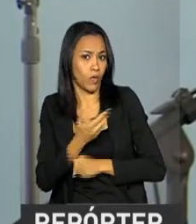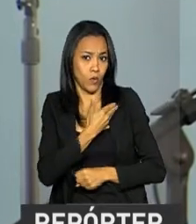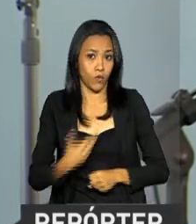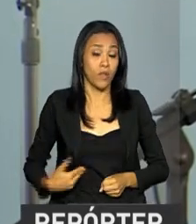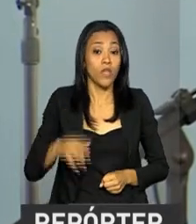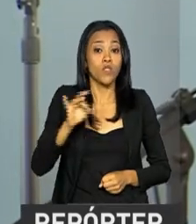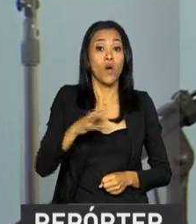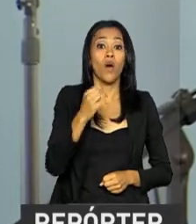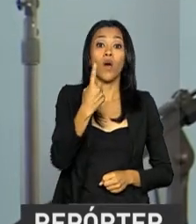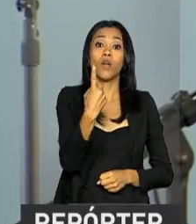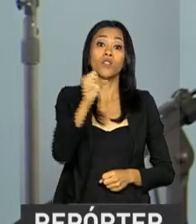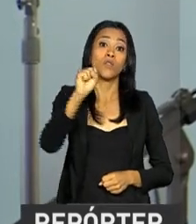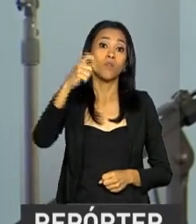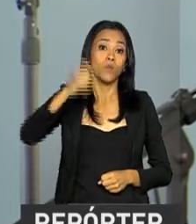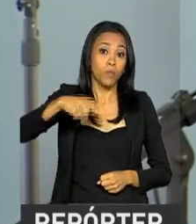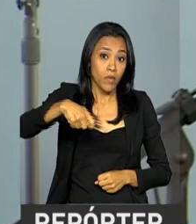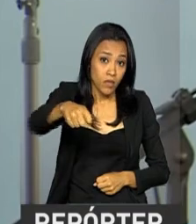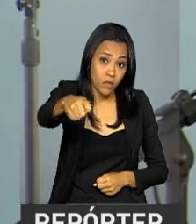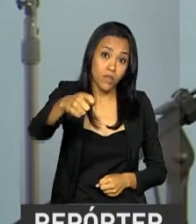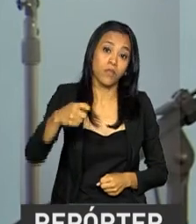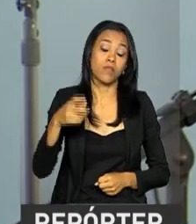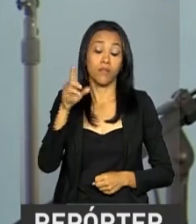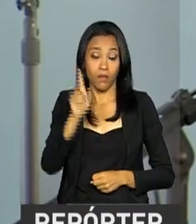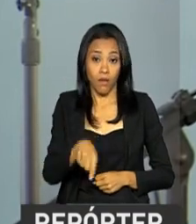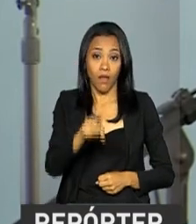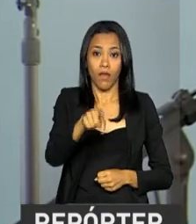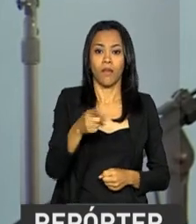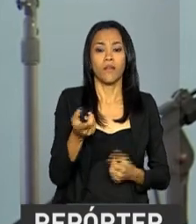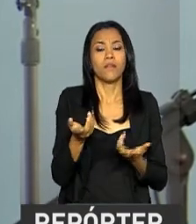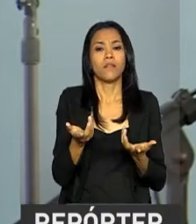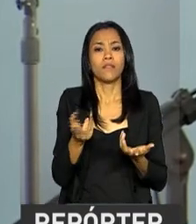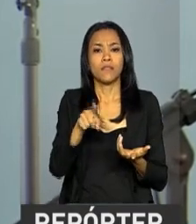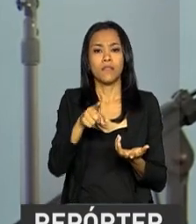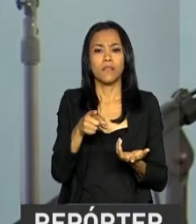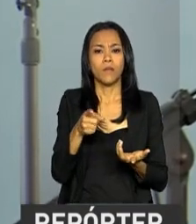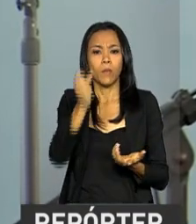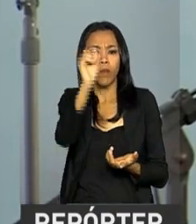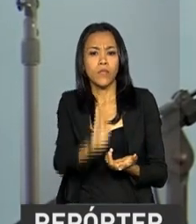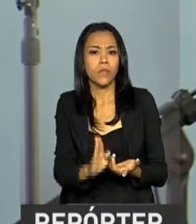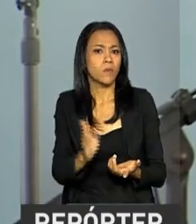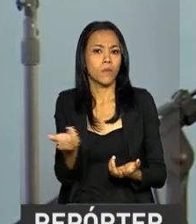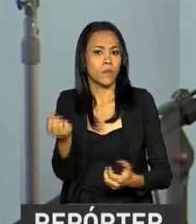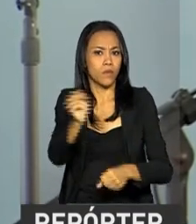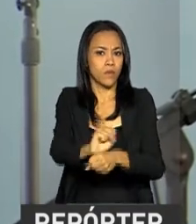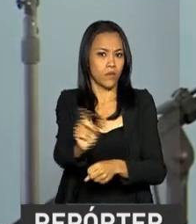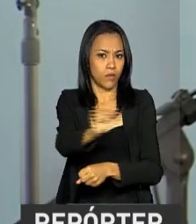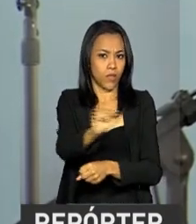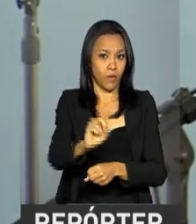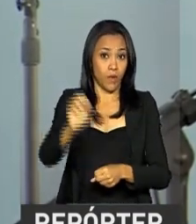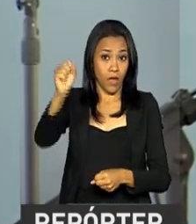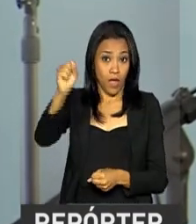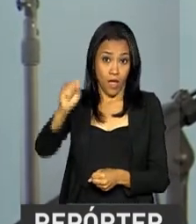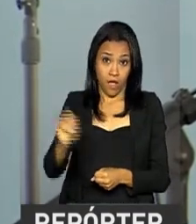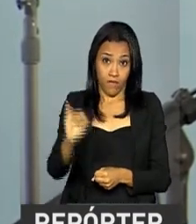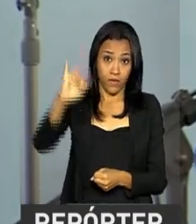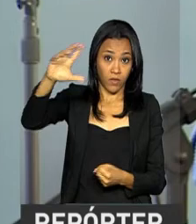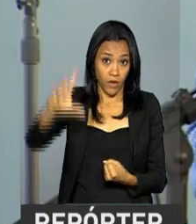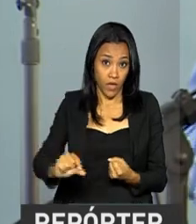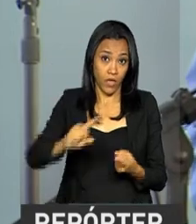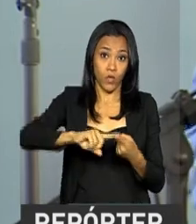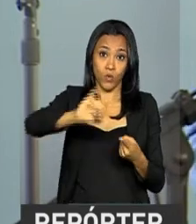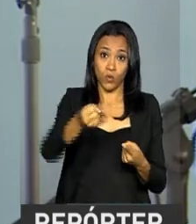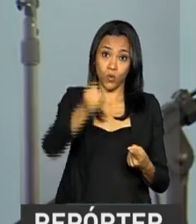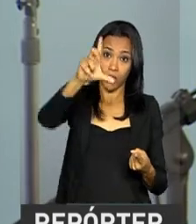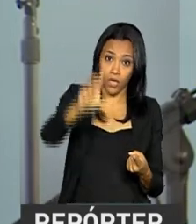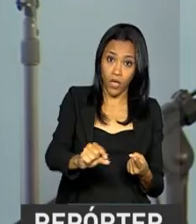18 meses com vários embaraços e sem embargo disso, apesar disso, o Brasil não parou. A inflação caiu, os juros caíram, o